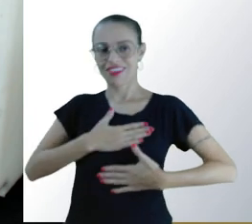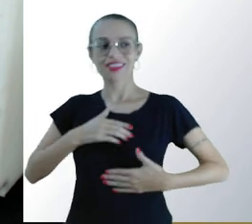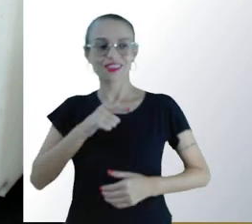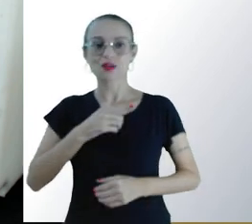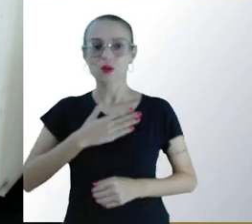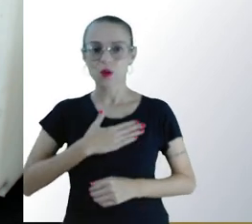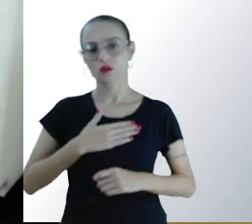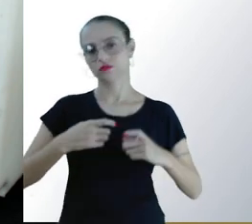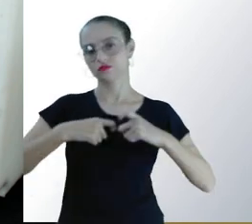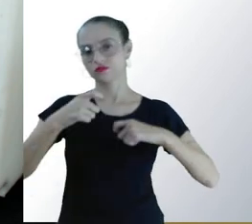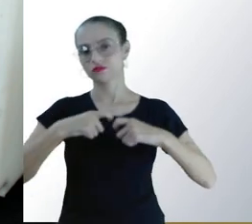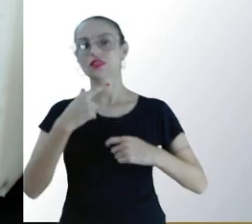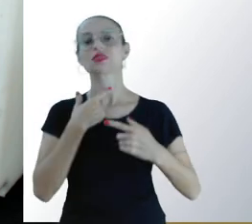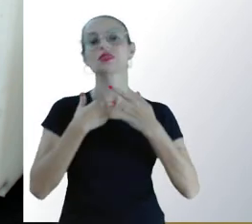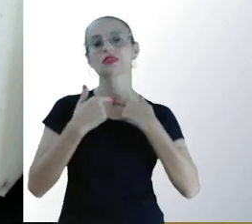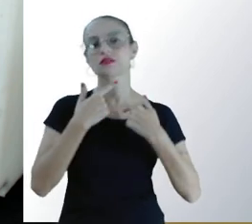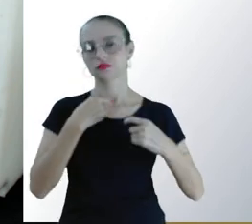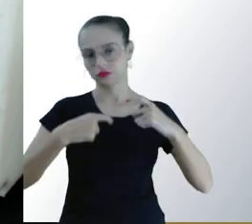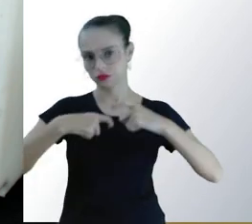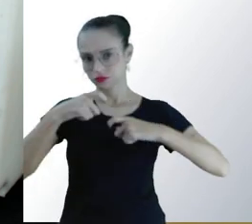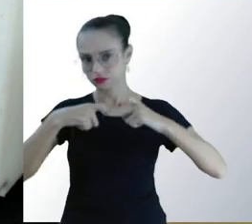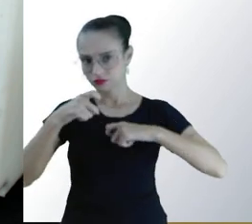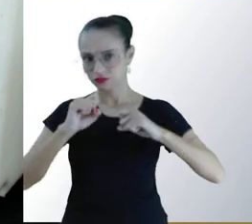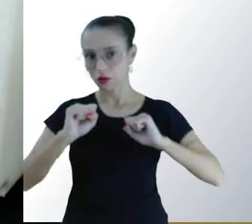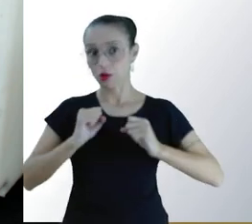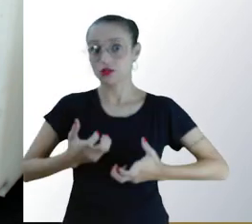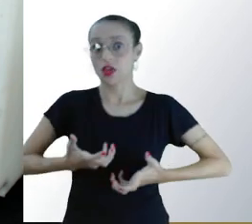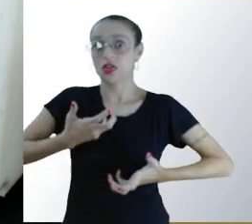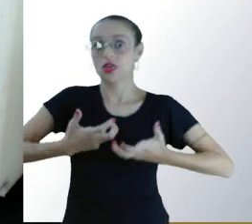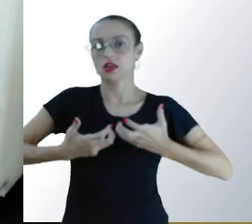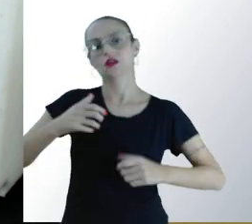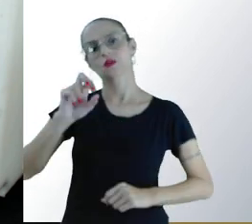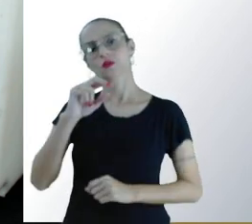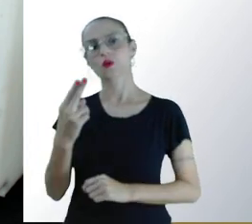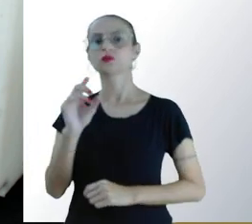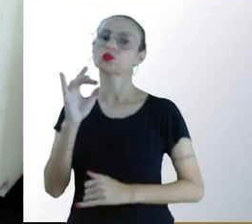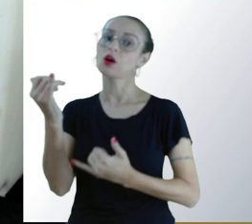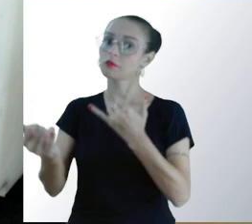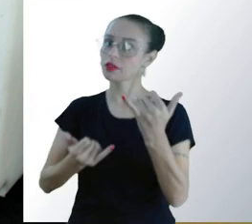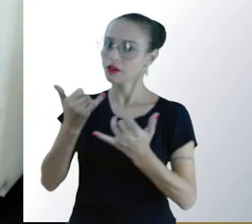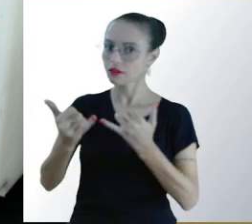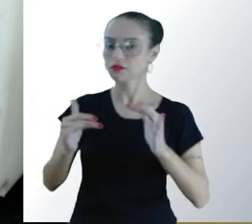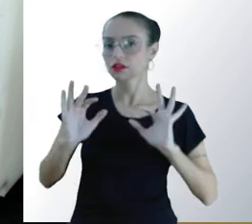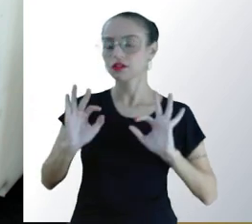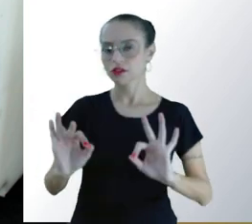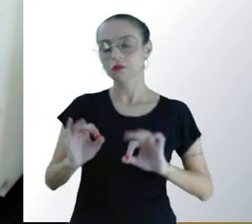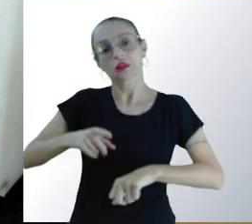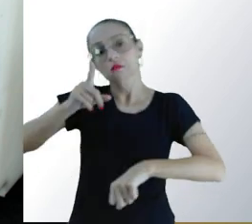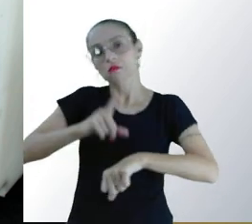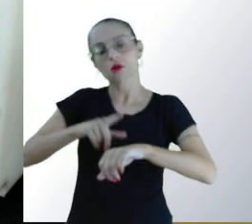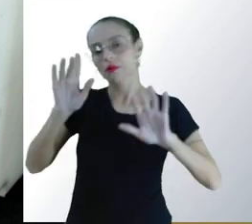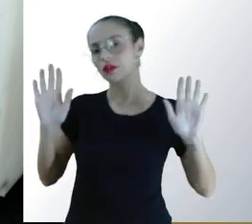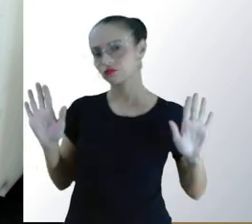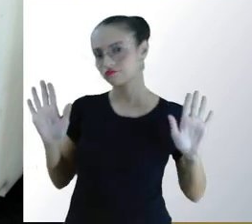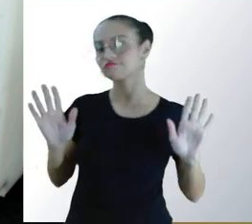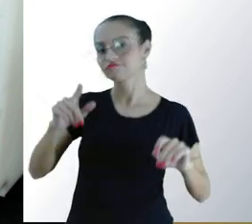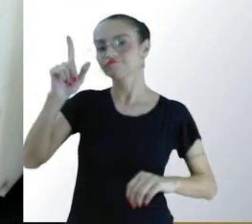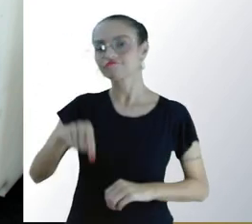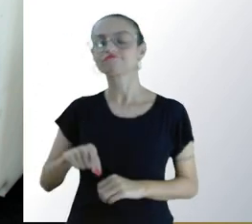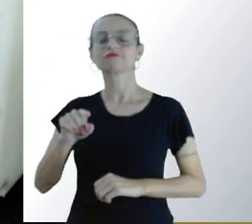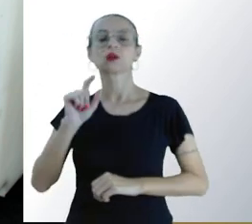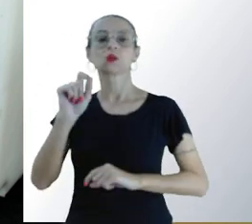sexualmente, né, o seu desejo sexual pode estar aflorado, ou se foi só uma brincadeira aí de momento. Aí a questão